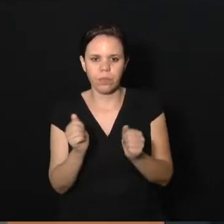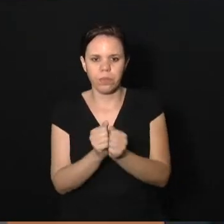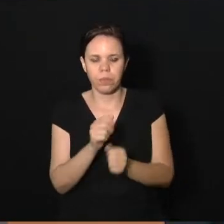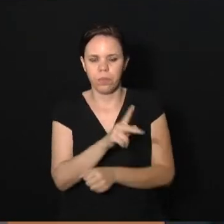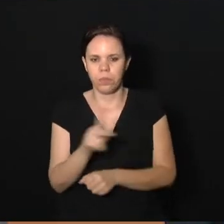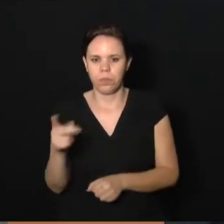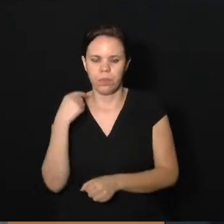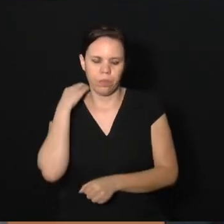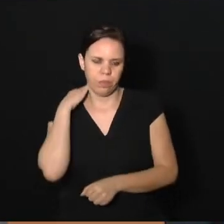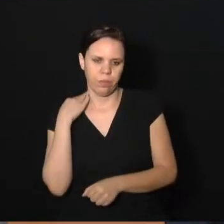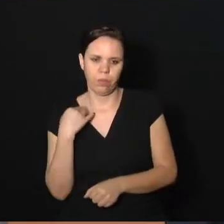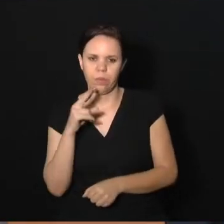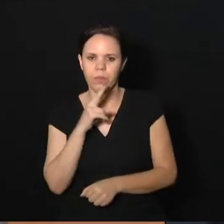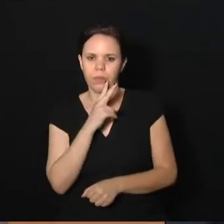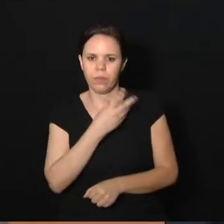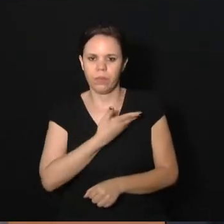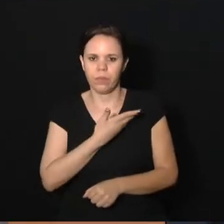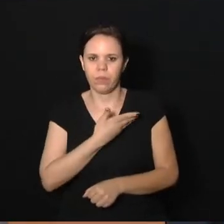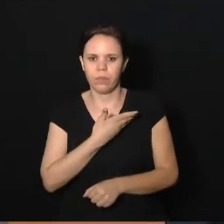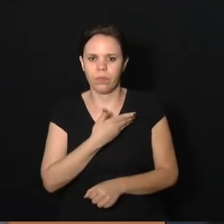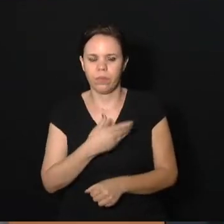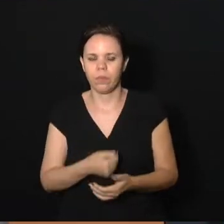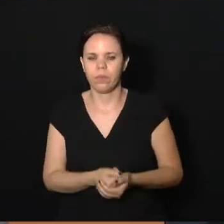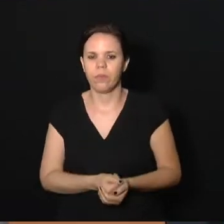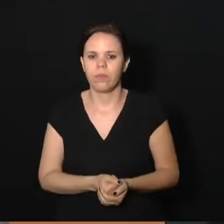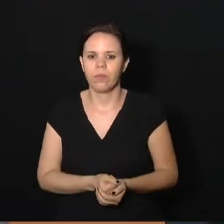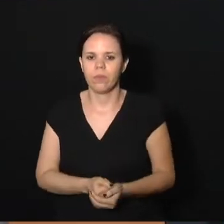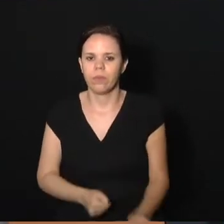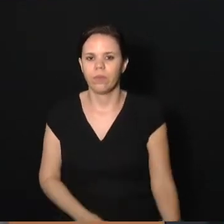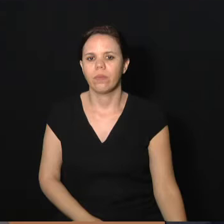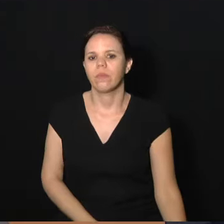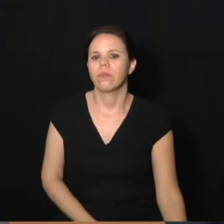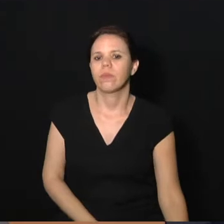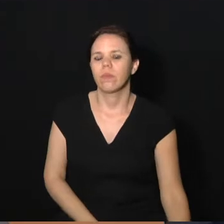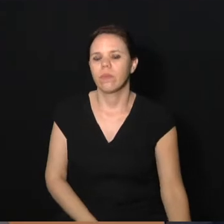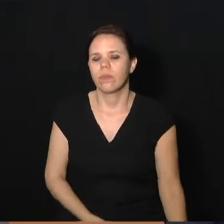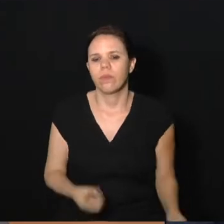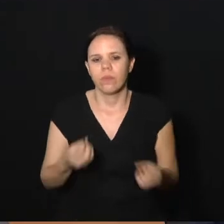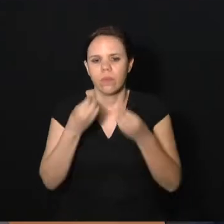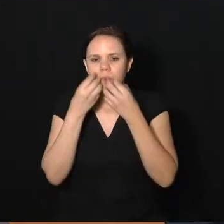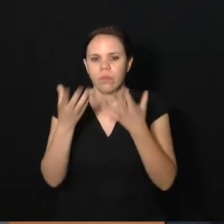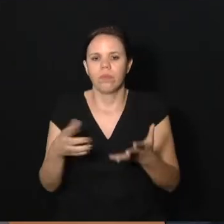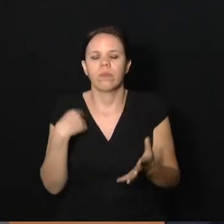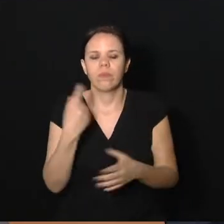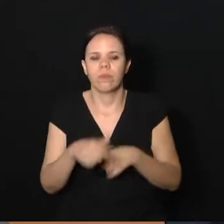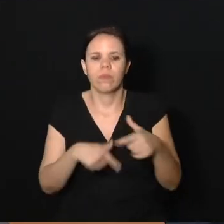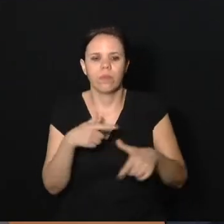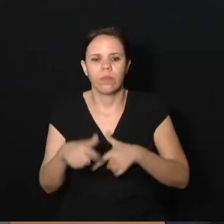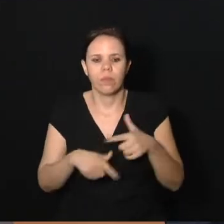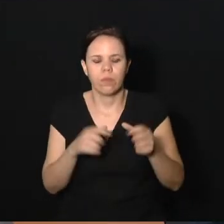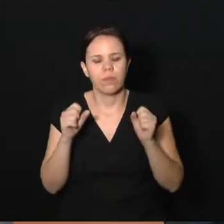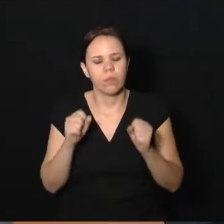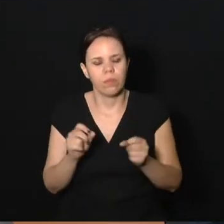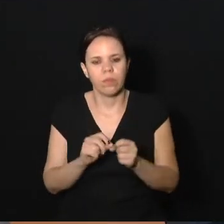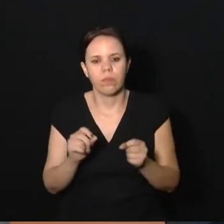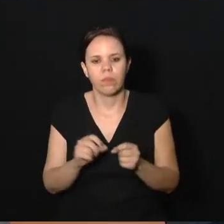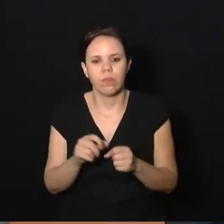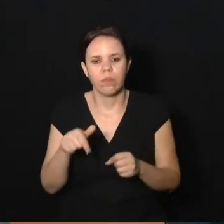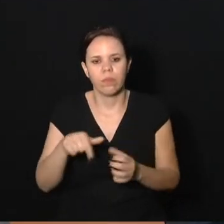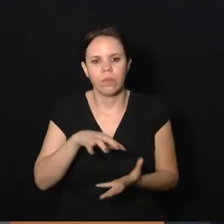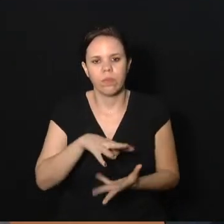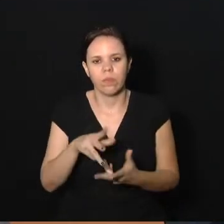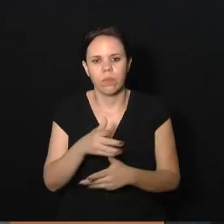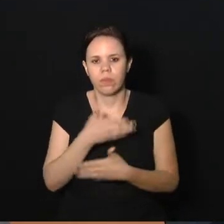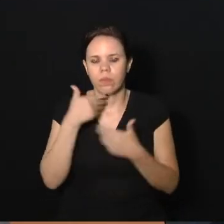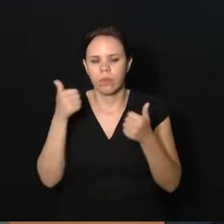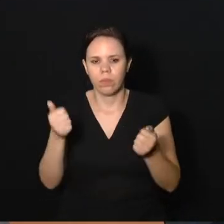presidente, Vinícius Gratti, meu amigo, e dizer que estamos aí trabalhando para que possamos realmente fazer deste planeta um